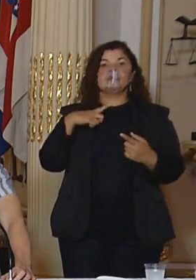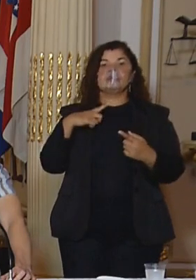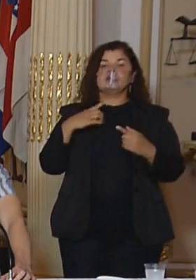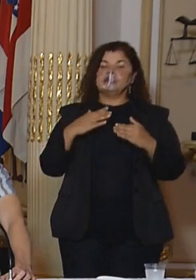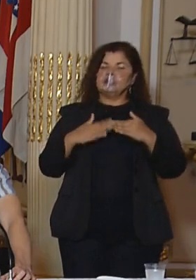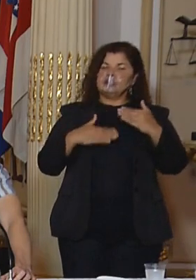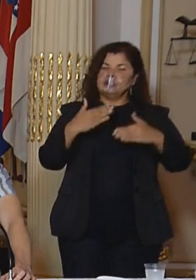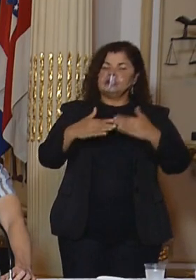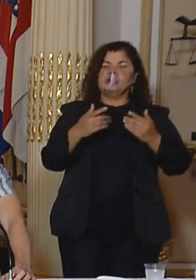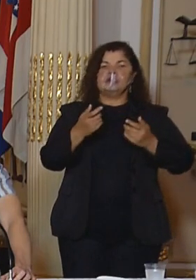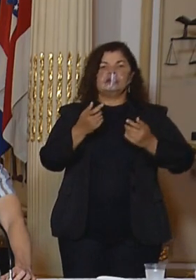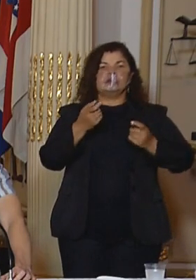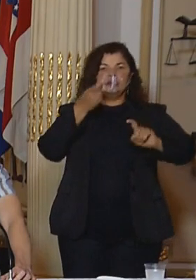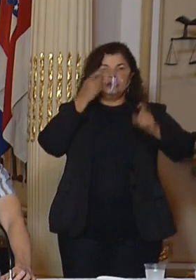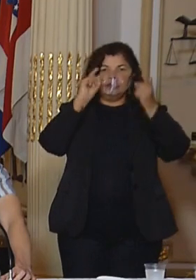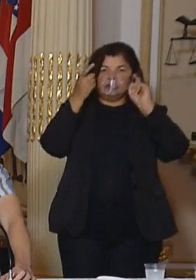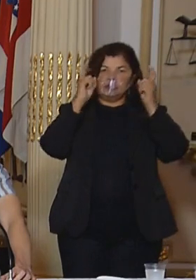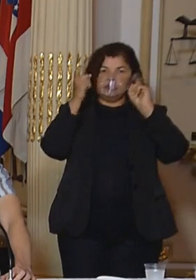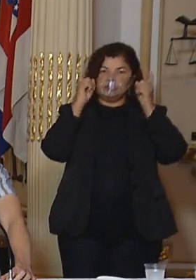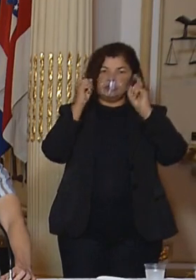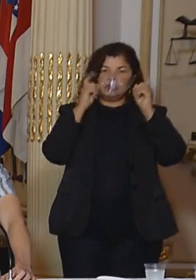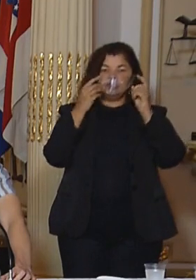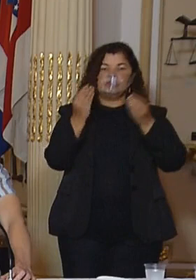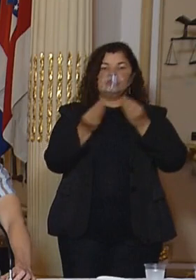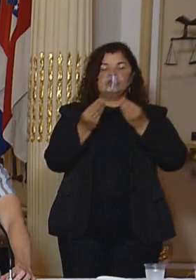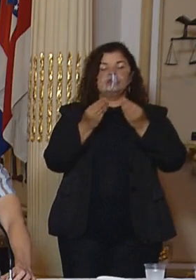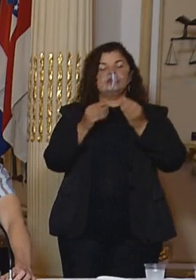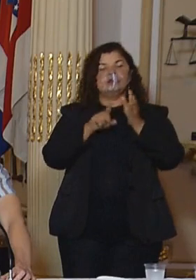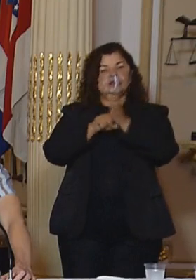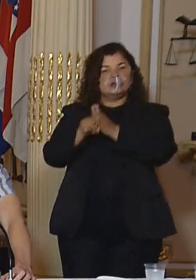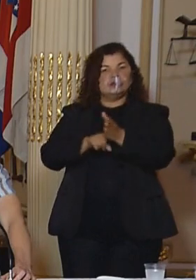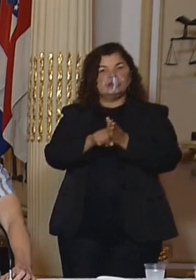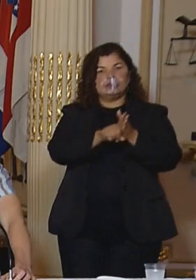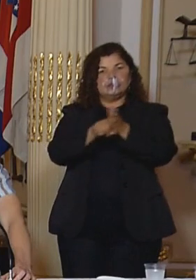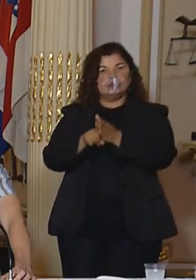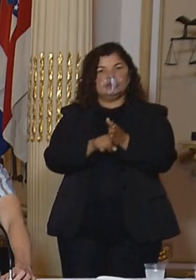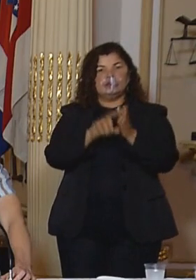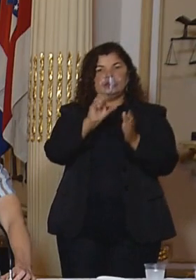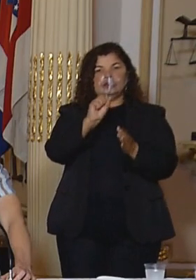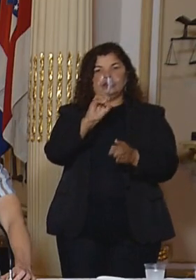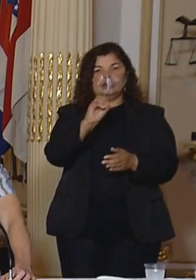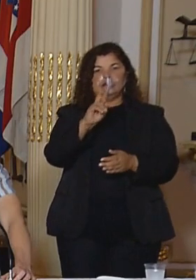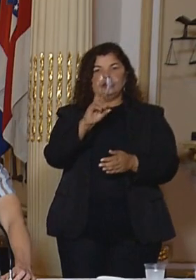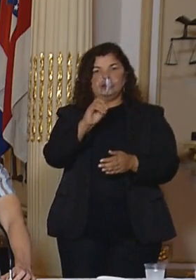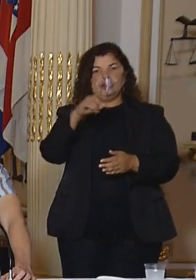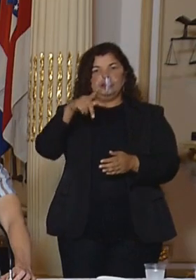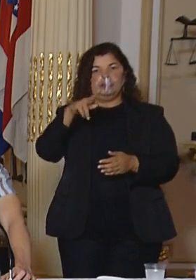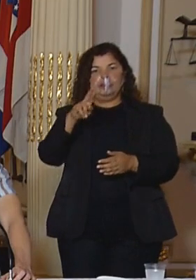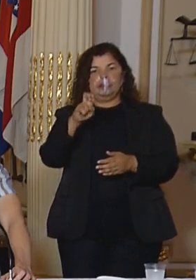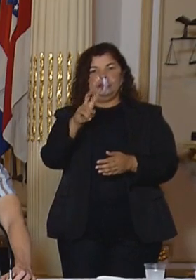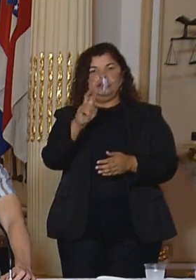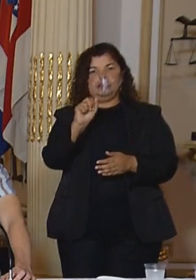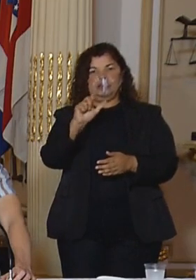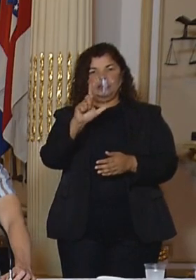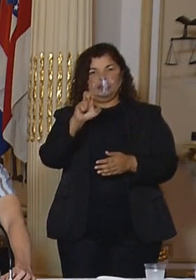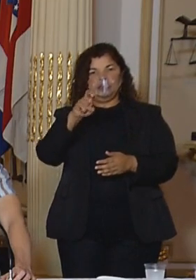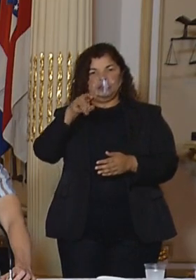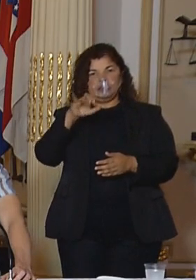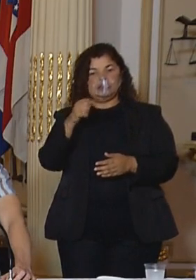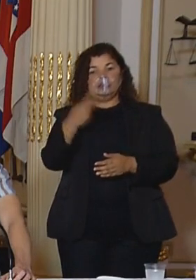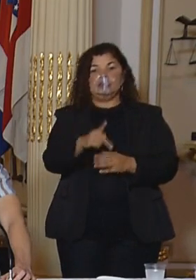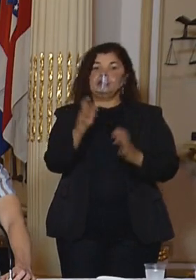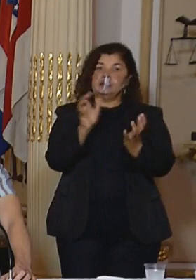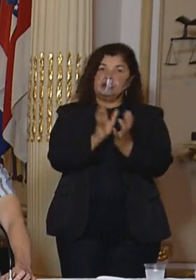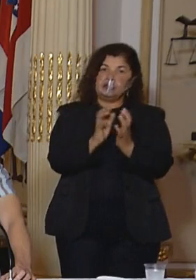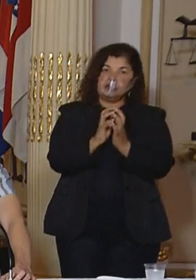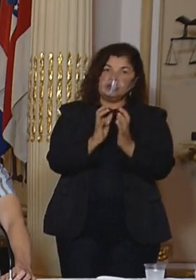avançadas negociações para outros estudos de soroprevalência, tanto aqui no Recife, quanto no interior do estado, com outras